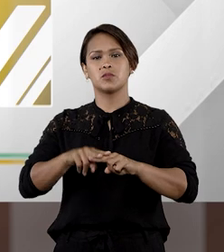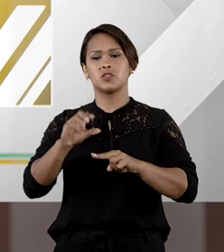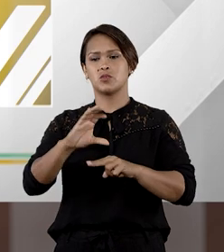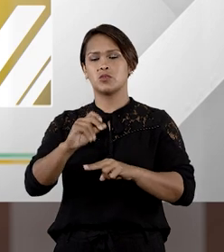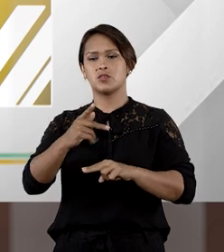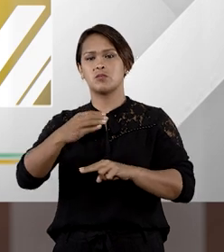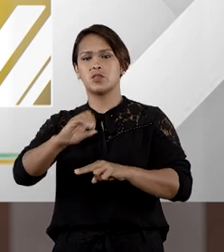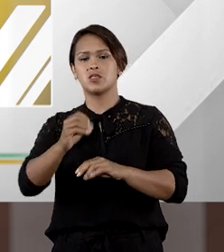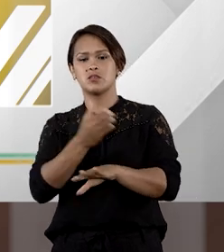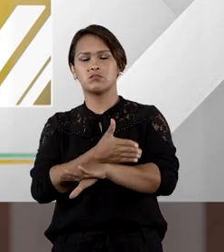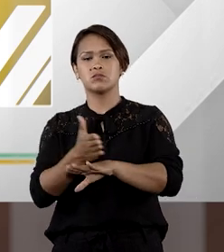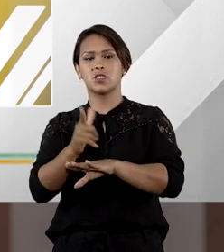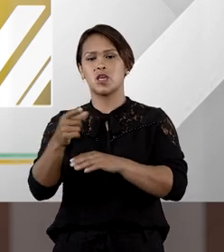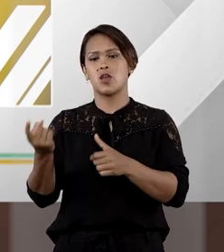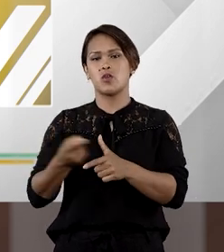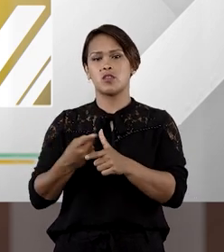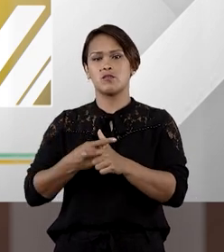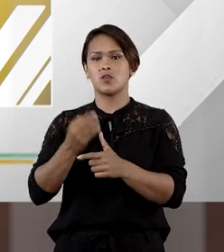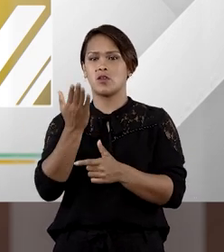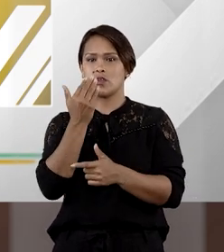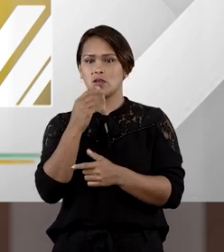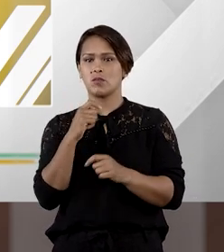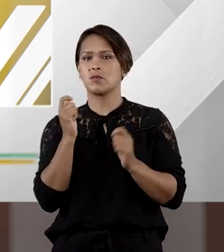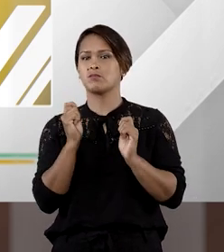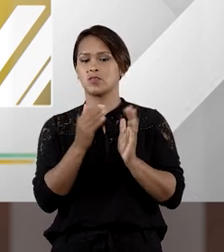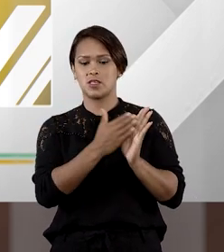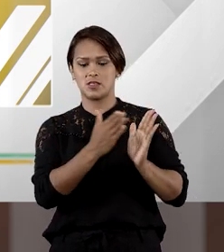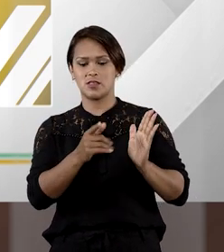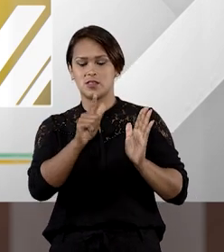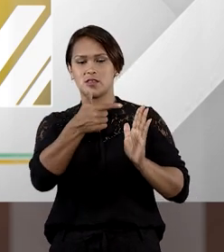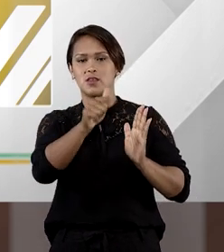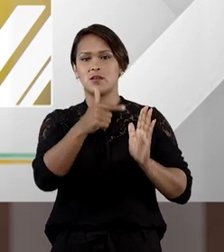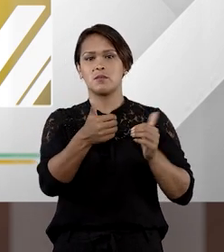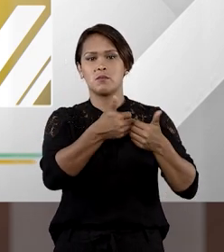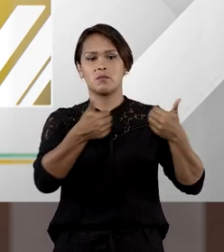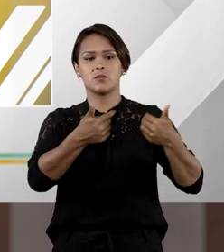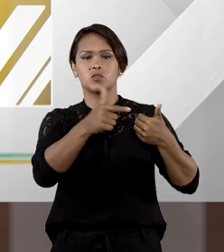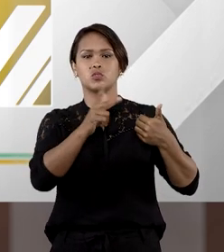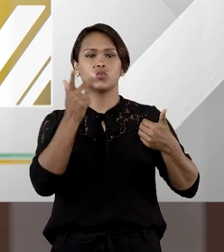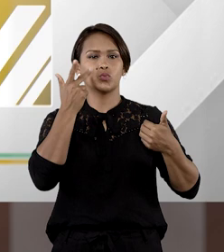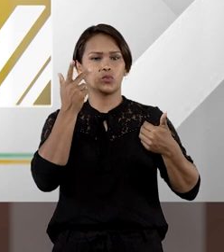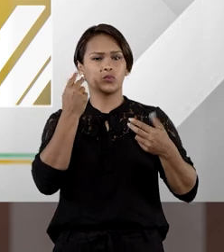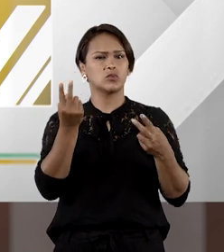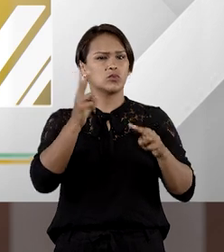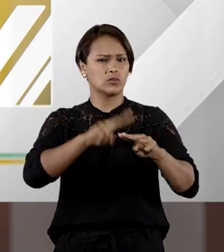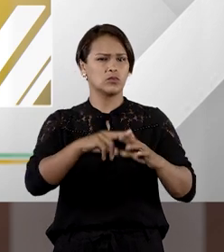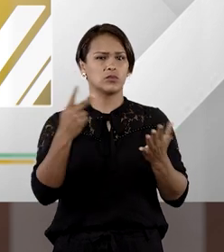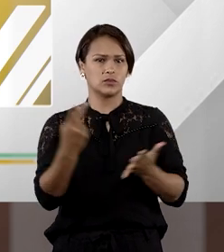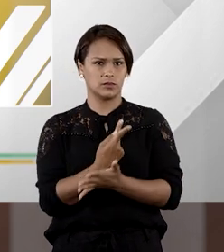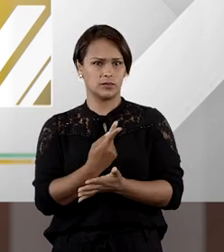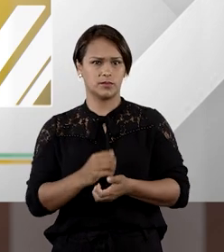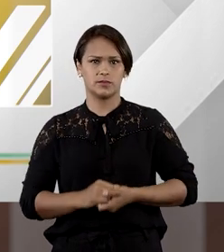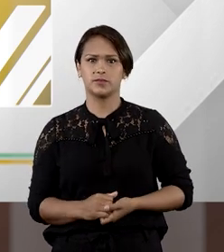CPC disciplina que o devedor de alimentos deve ficar separado dos detentos comuns. Isso realmente